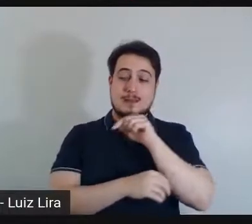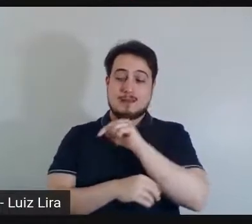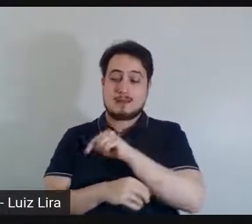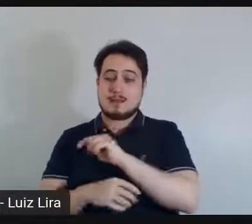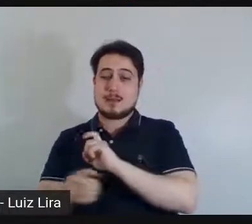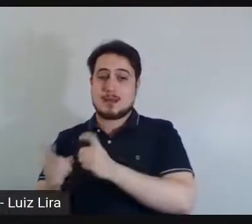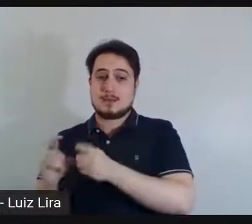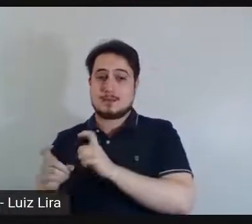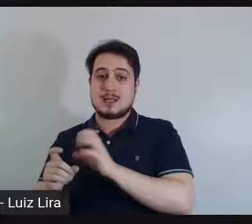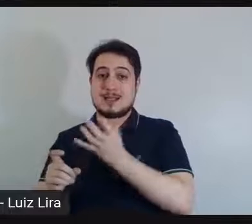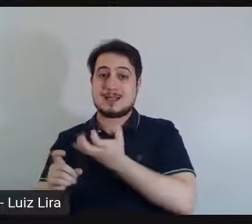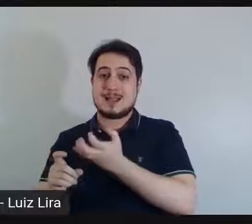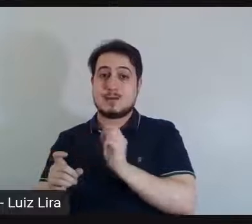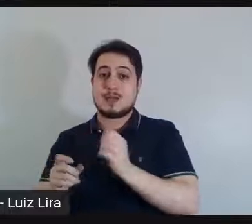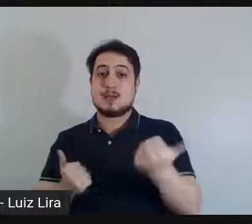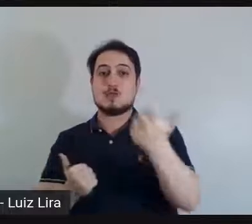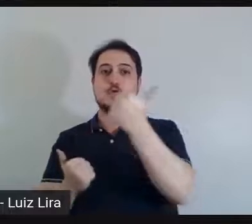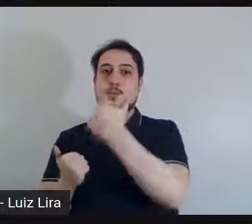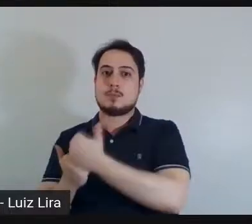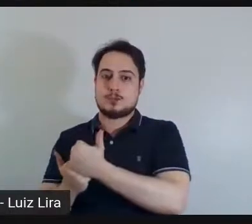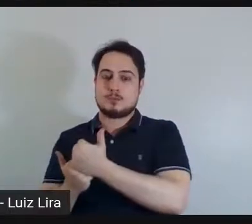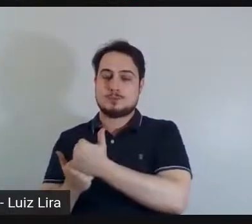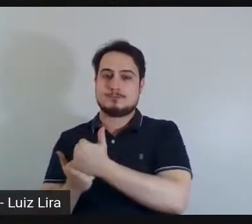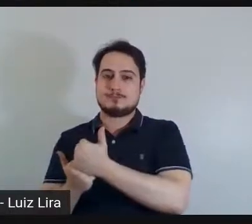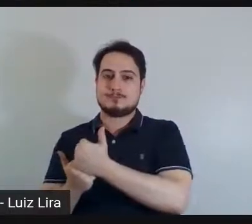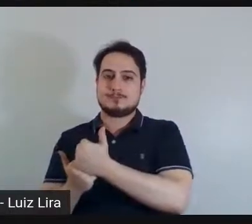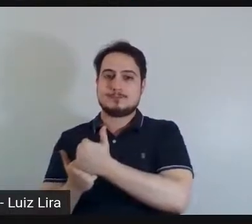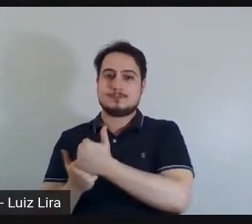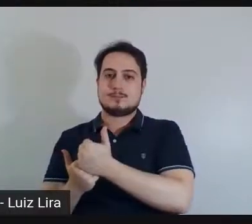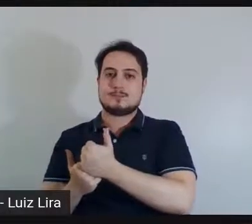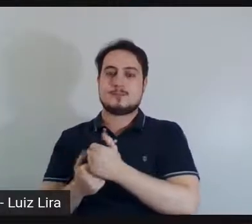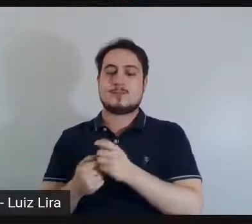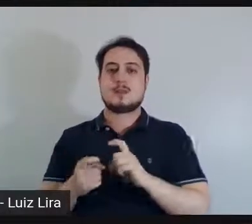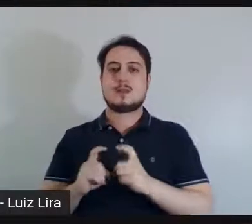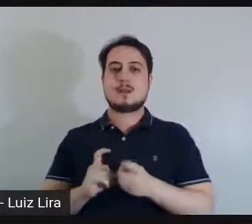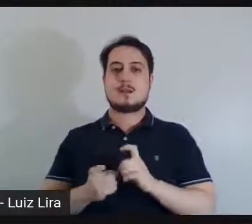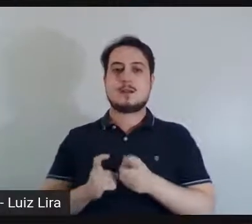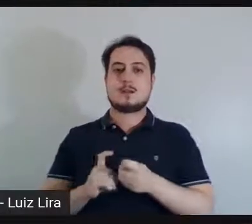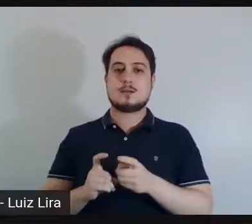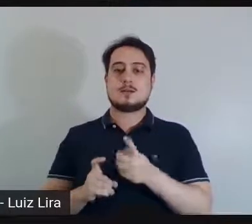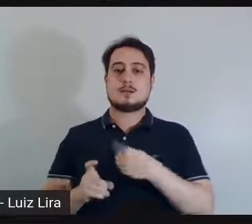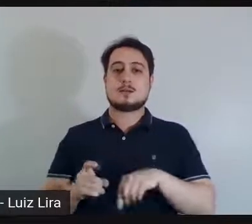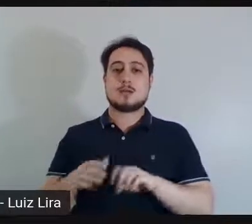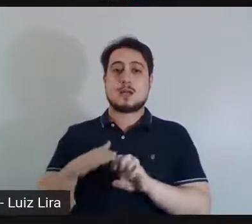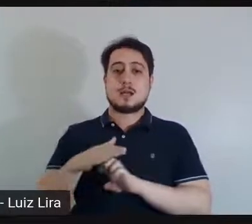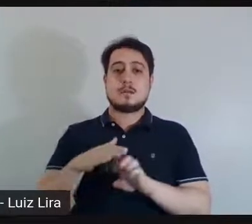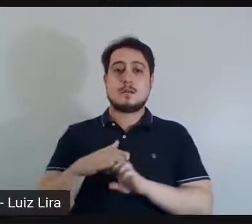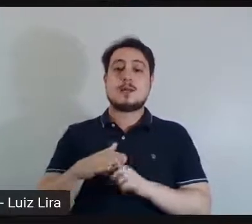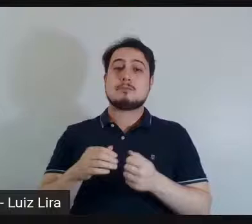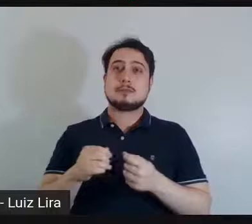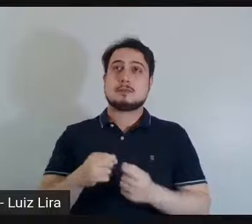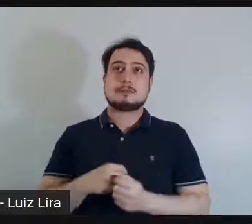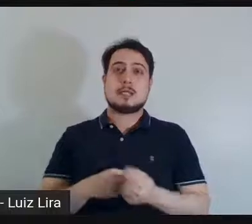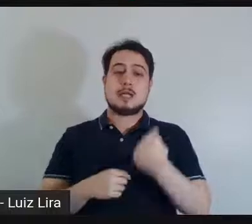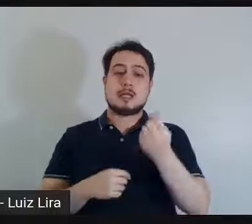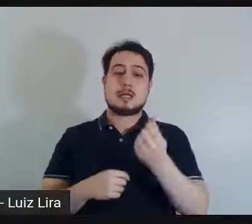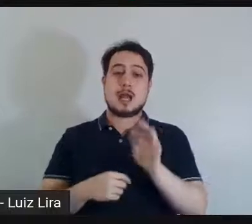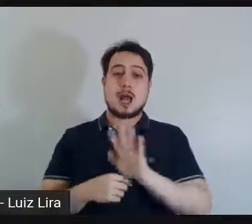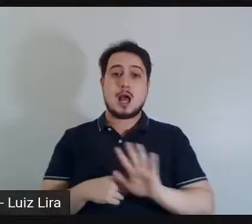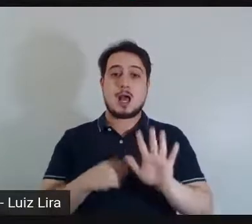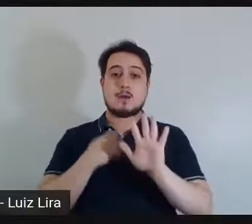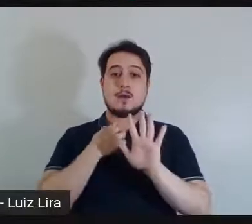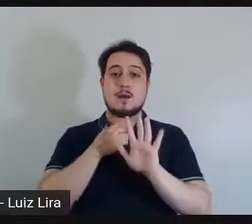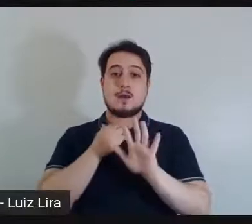empregado do grupo de risco, a administração exige isso, a empresa tem um custo para realocar. Então, ela vai